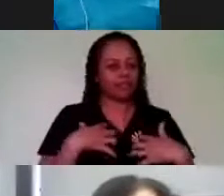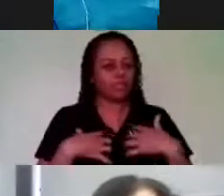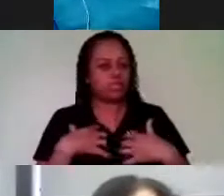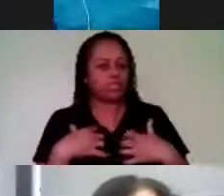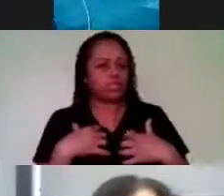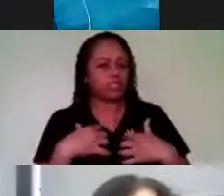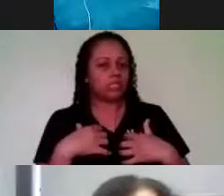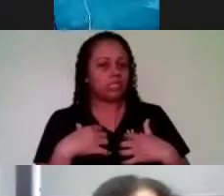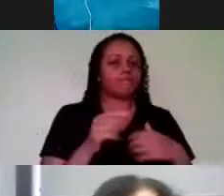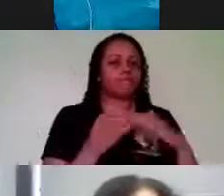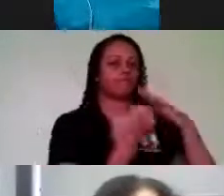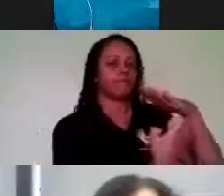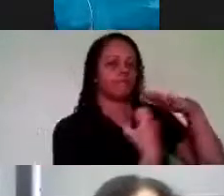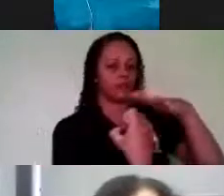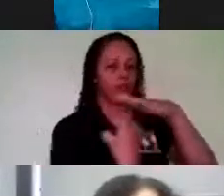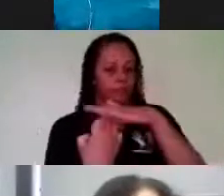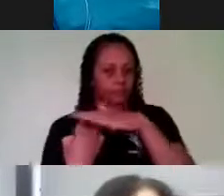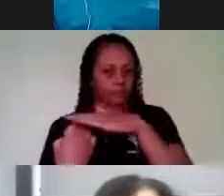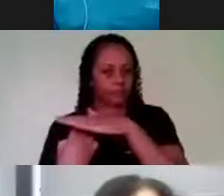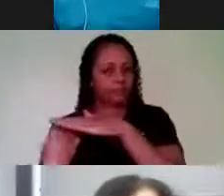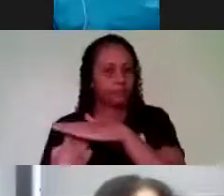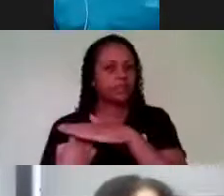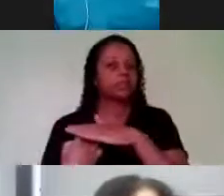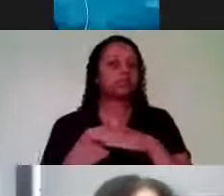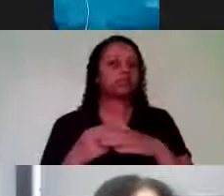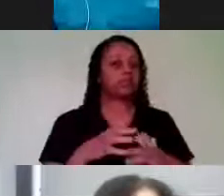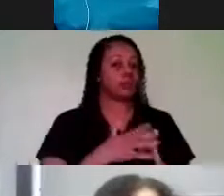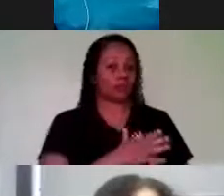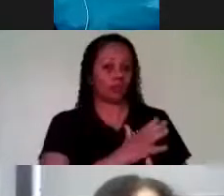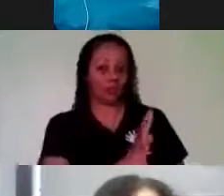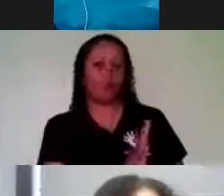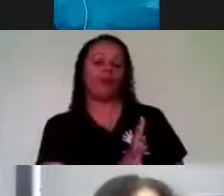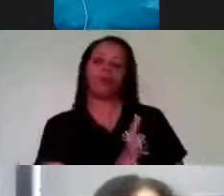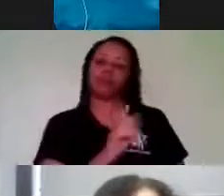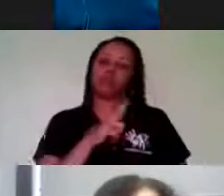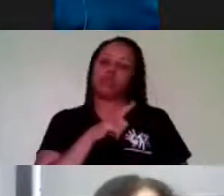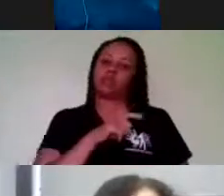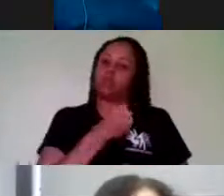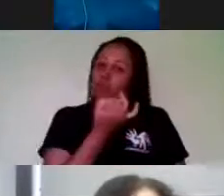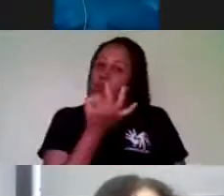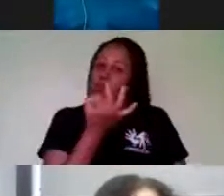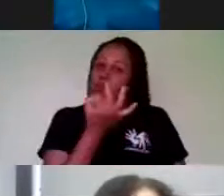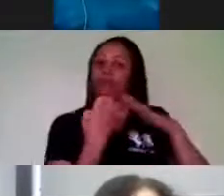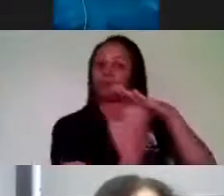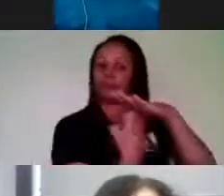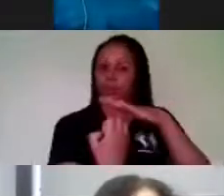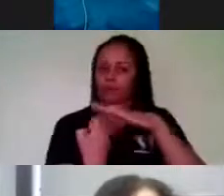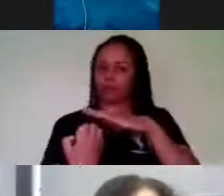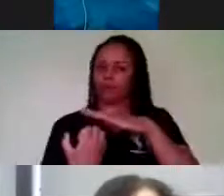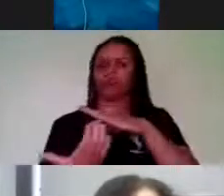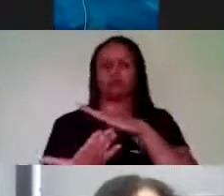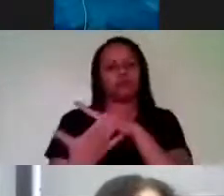empresariado, não todos, existem setores do empresariado que são muito parceiros nossos, estão conosco nessa luta